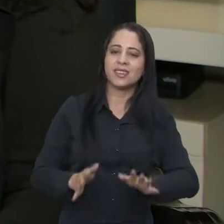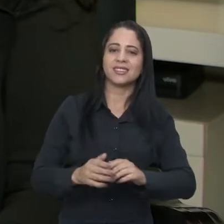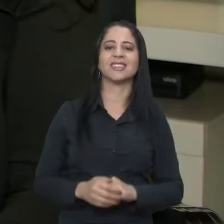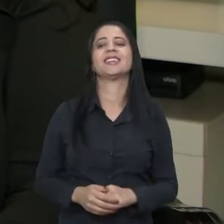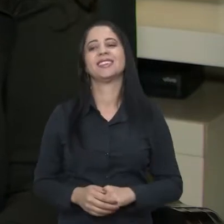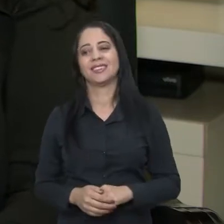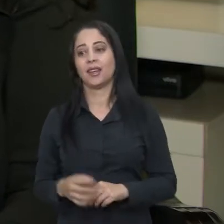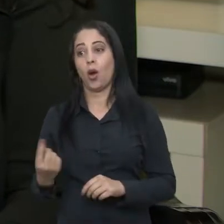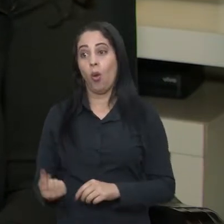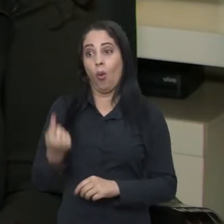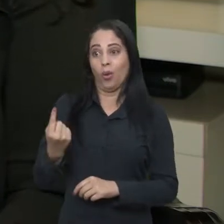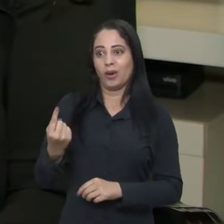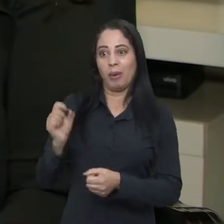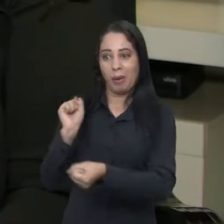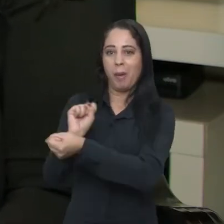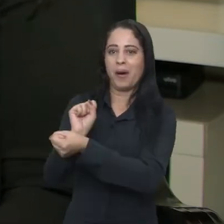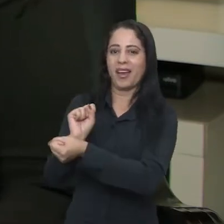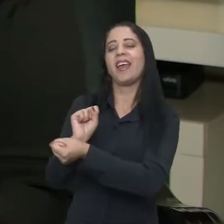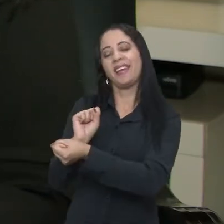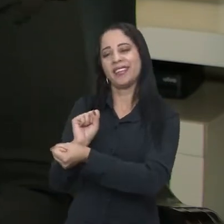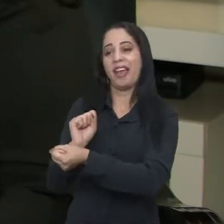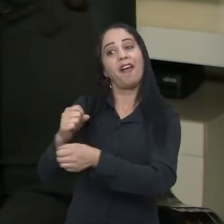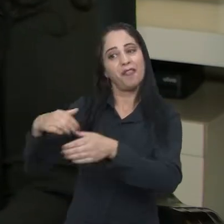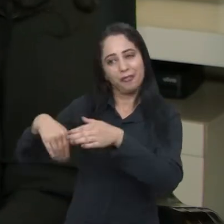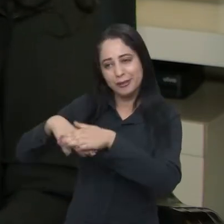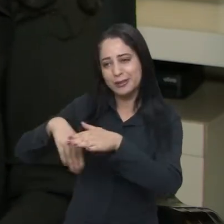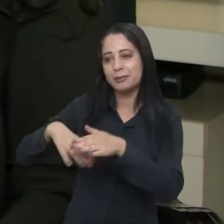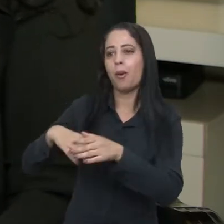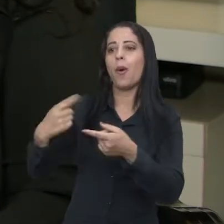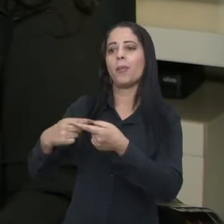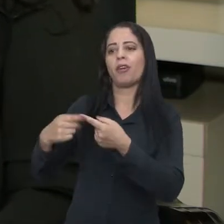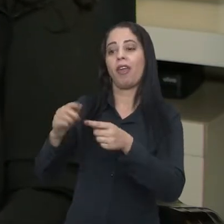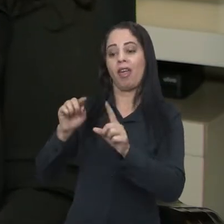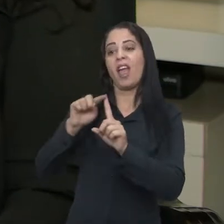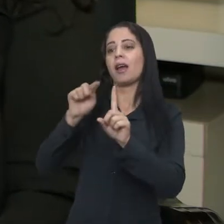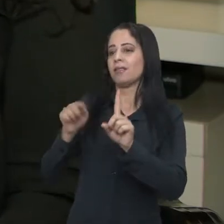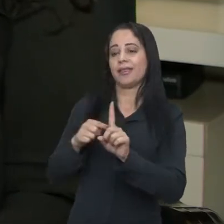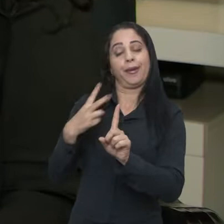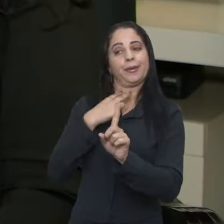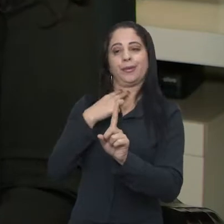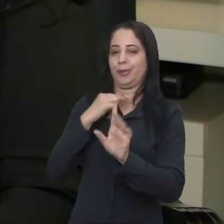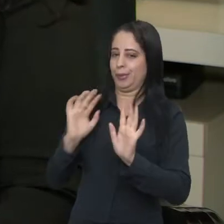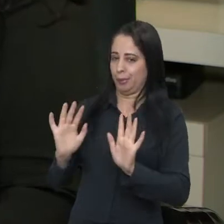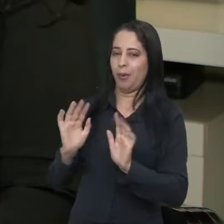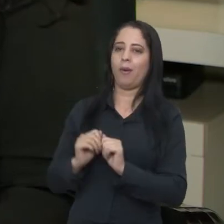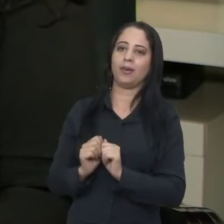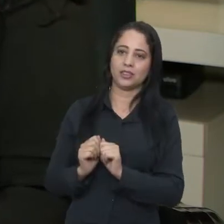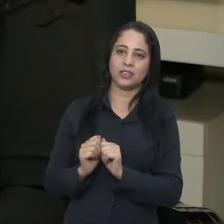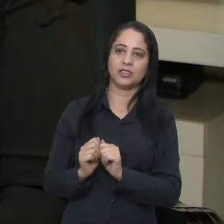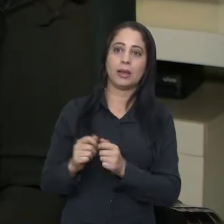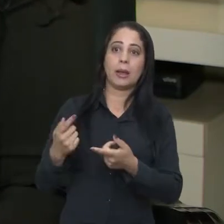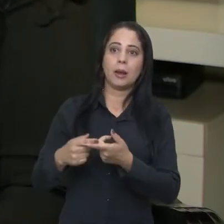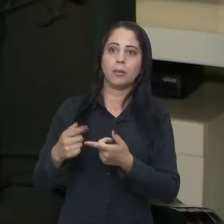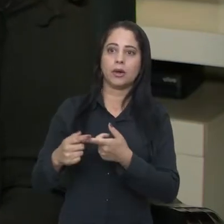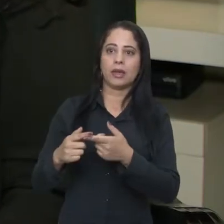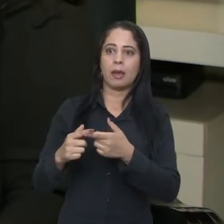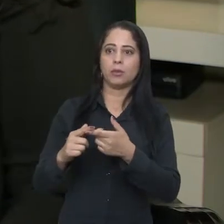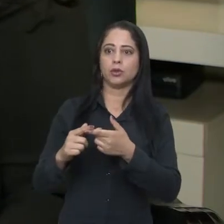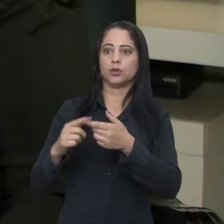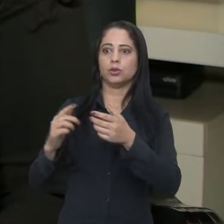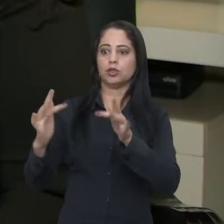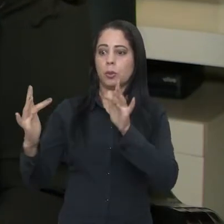que eu parei tipo jogar futebol eu jogava eu parei por causa da gravidez que eu não pode né que é muito